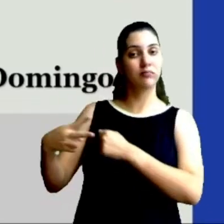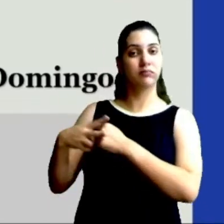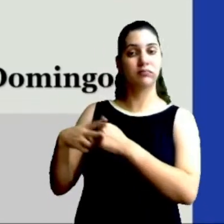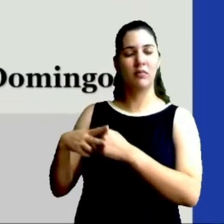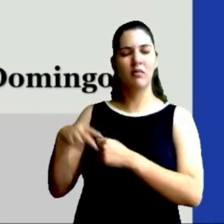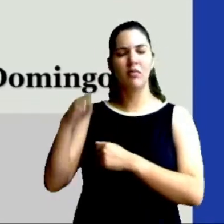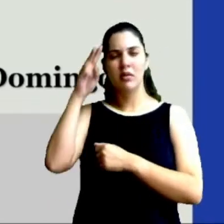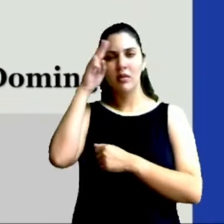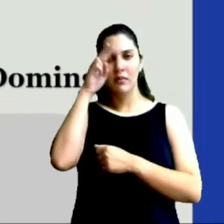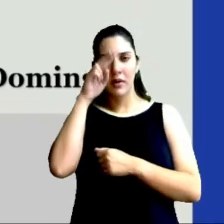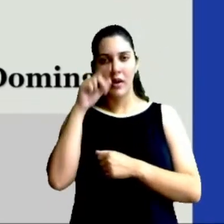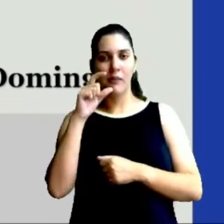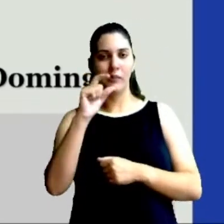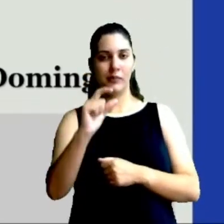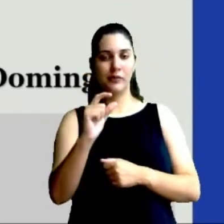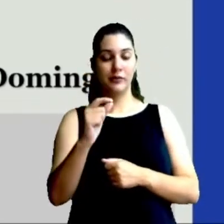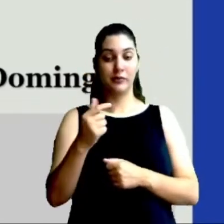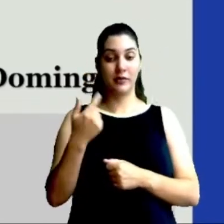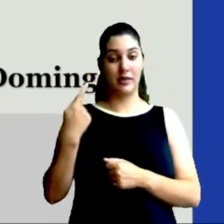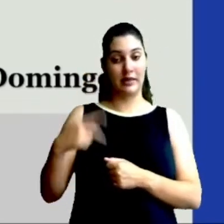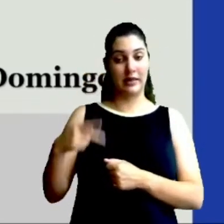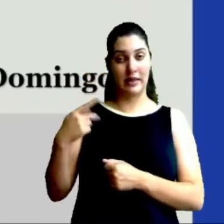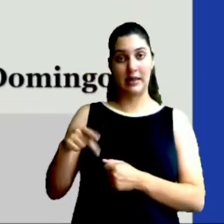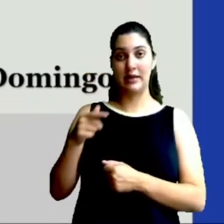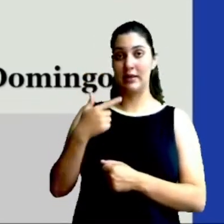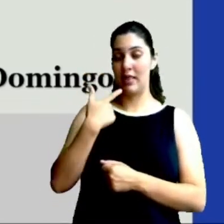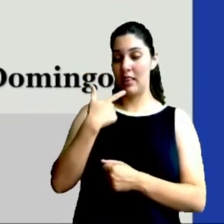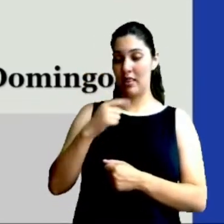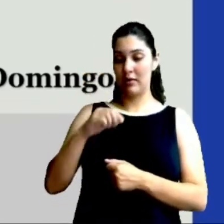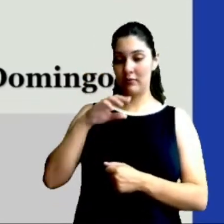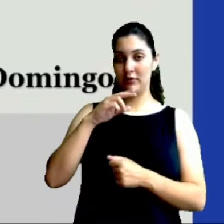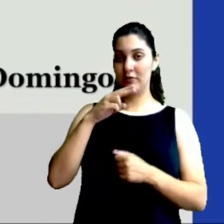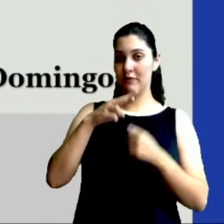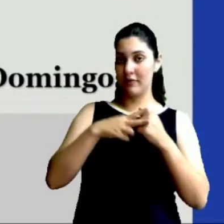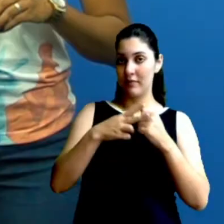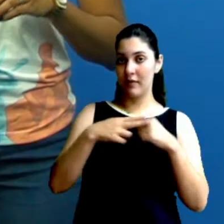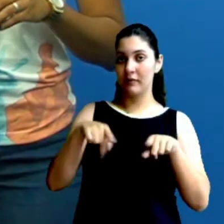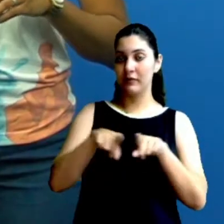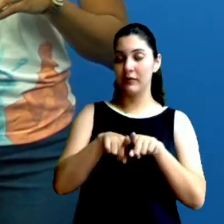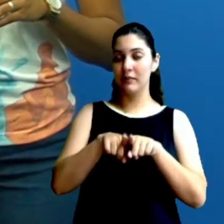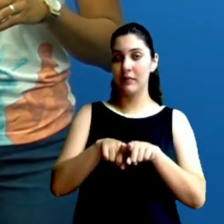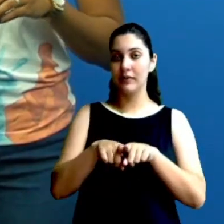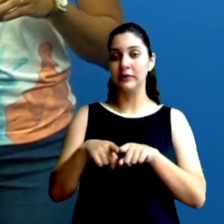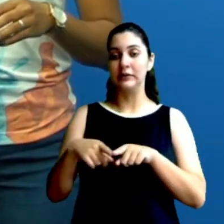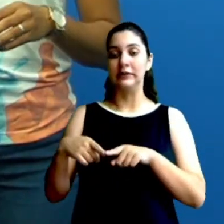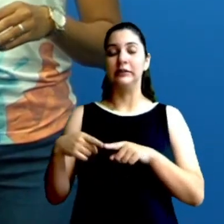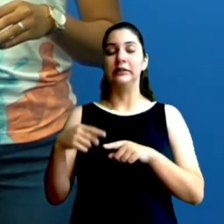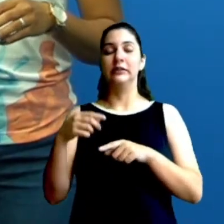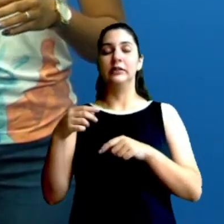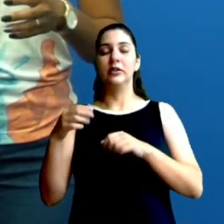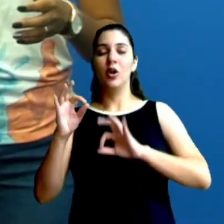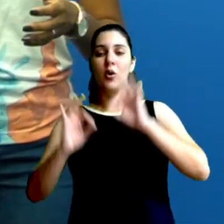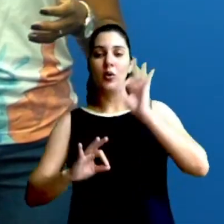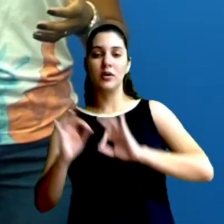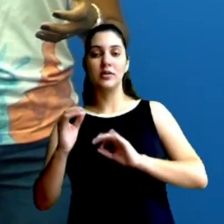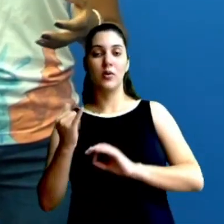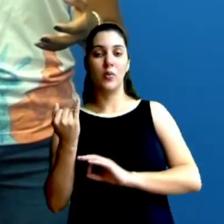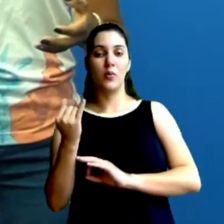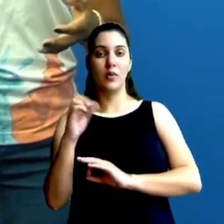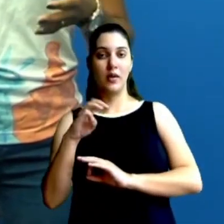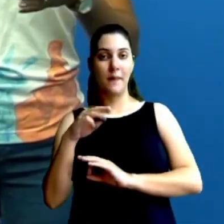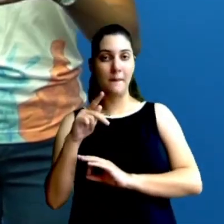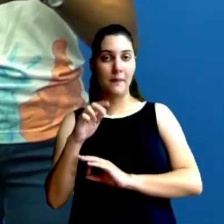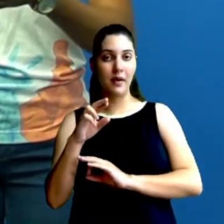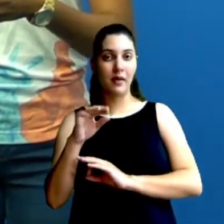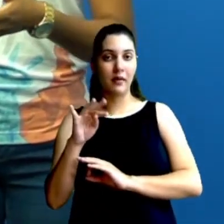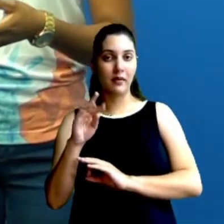relembrar um pouquinho dessa linguagem verbal e não verbal, além também da forma imperativa do verbo. E saber como é que